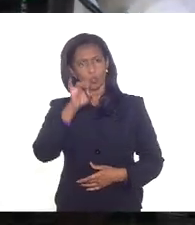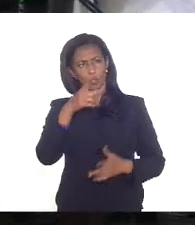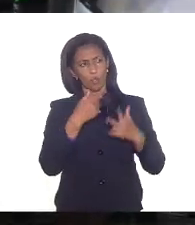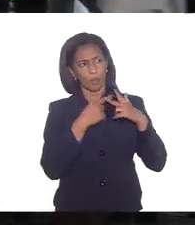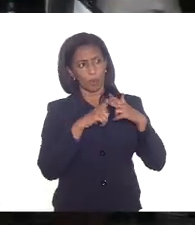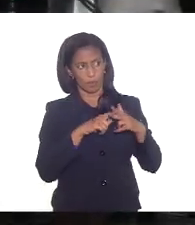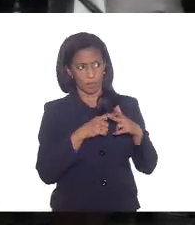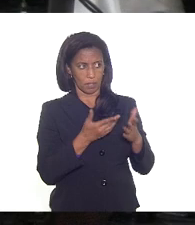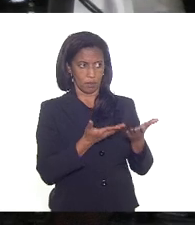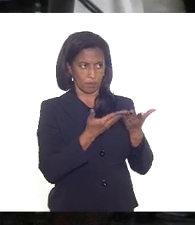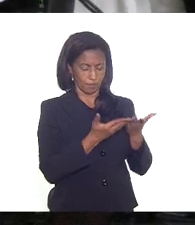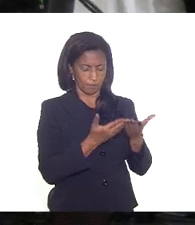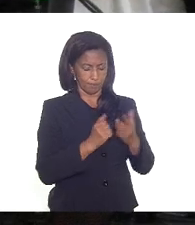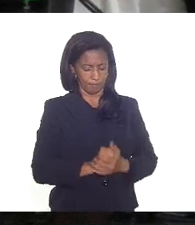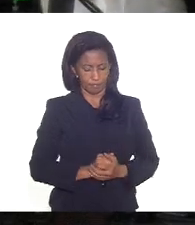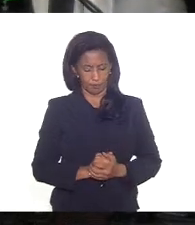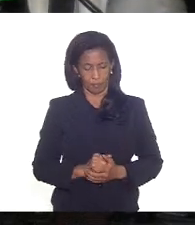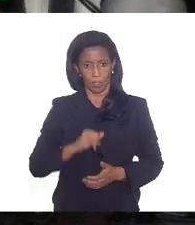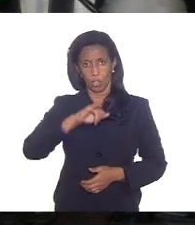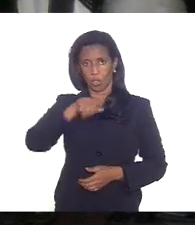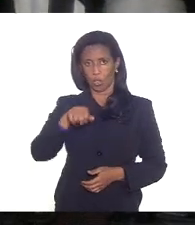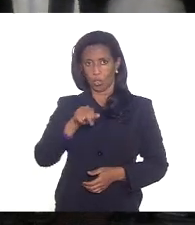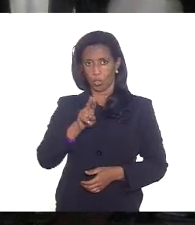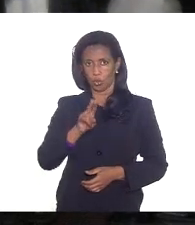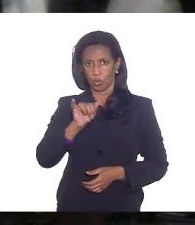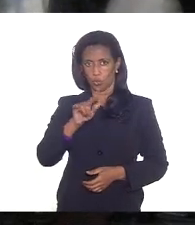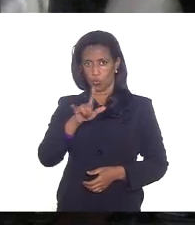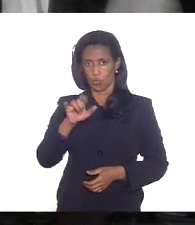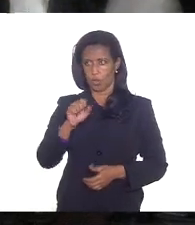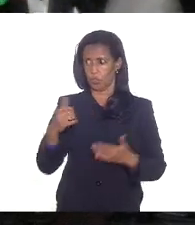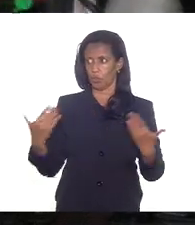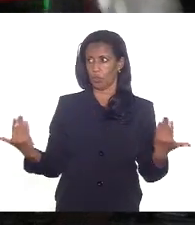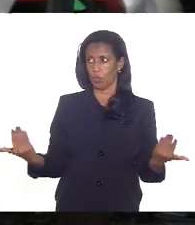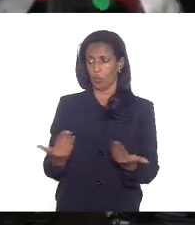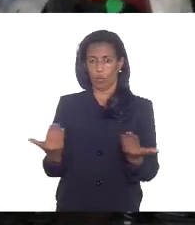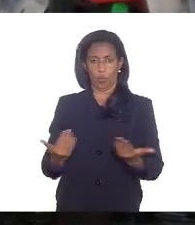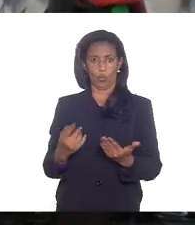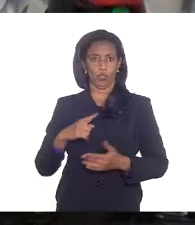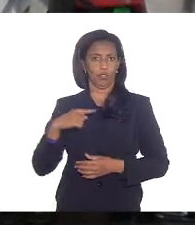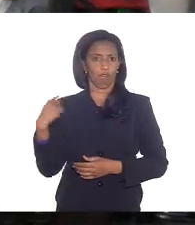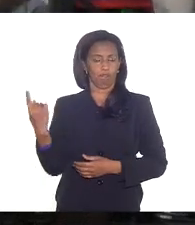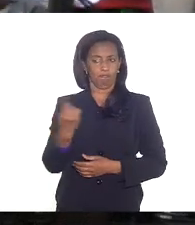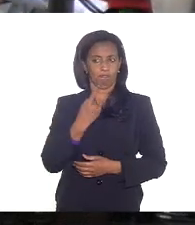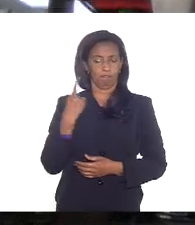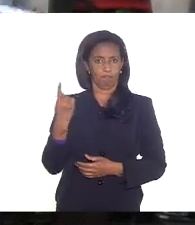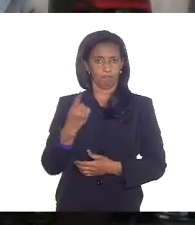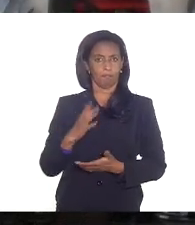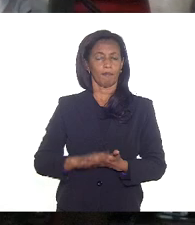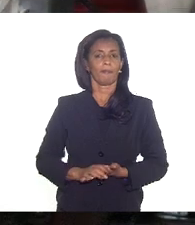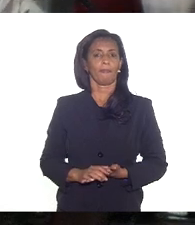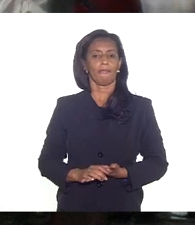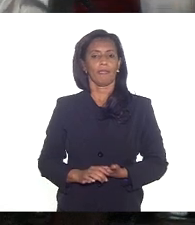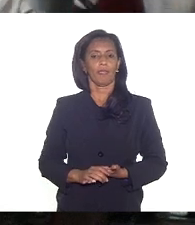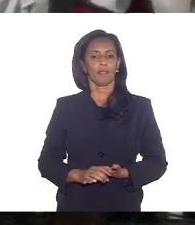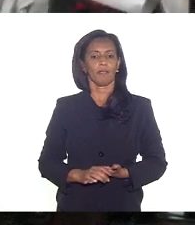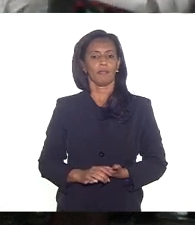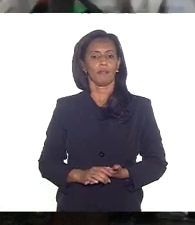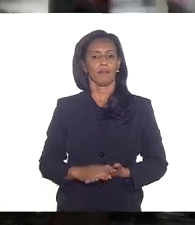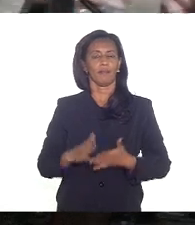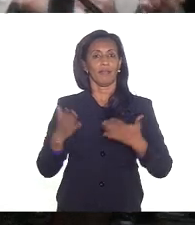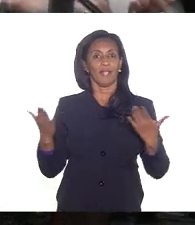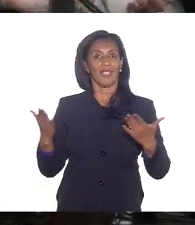sua fala vossa excelência' esse juízes que hoje nós tamos Seguindo os cargos ele já estão